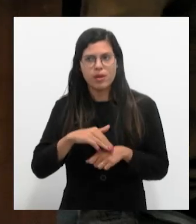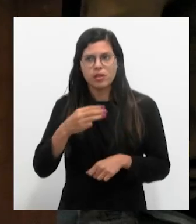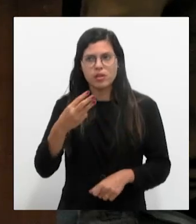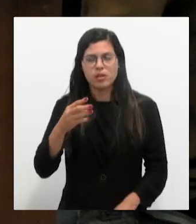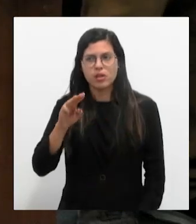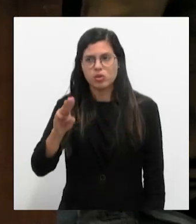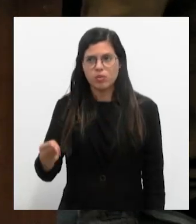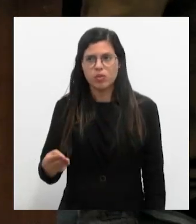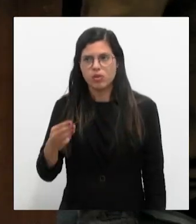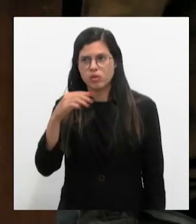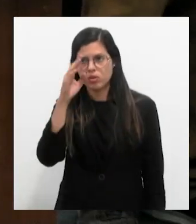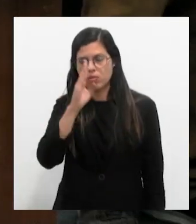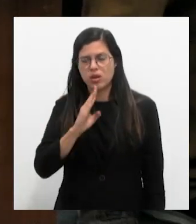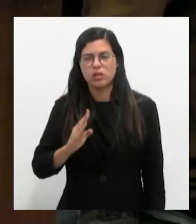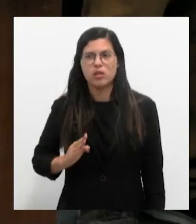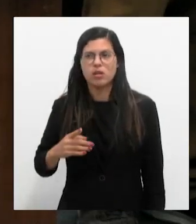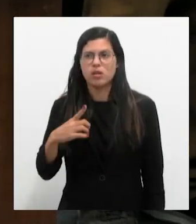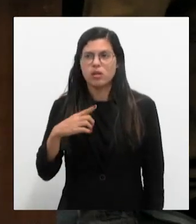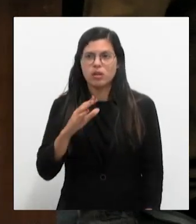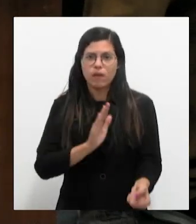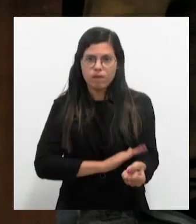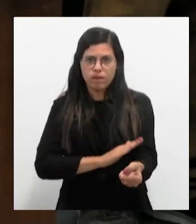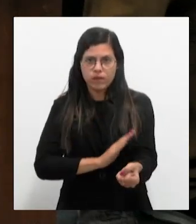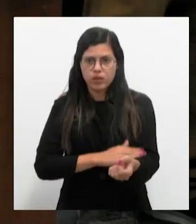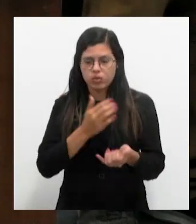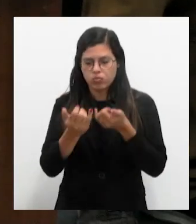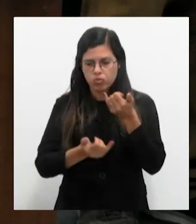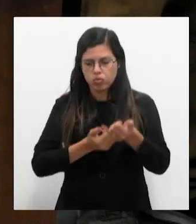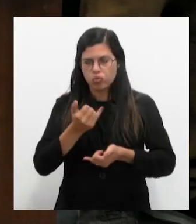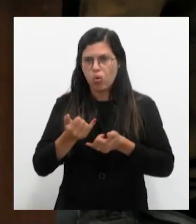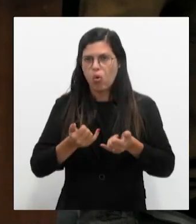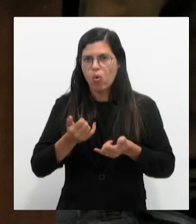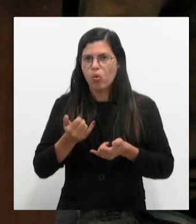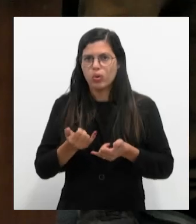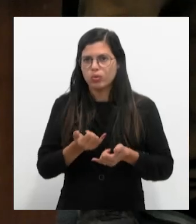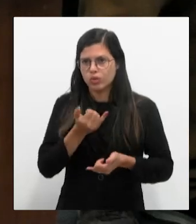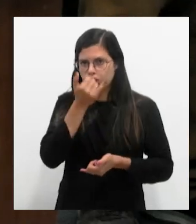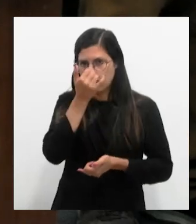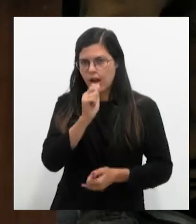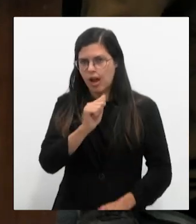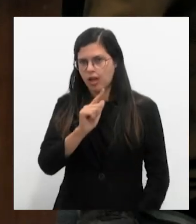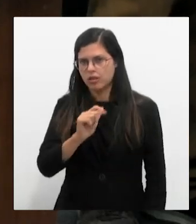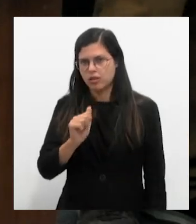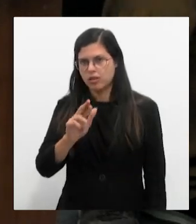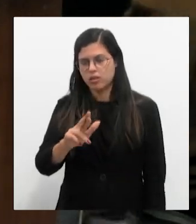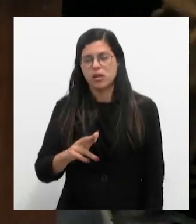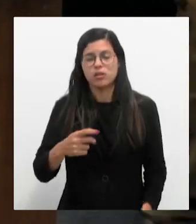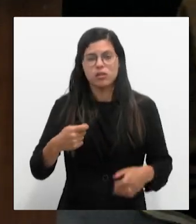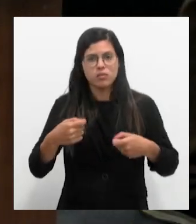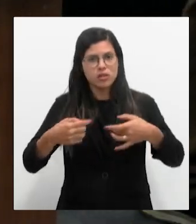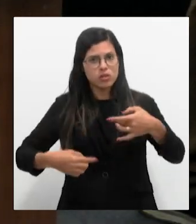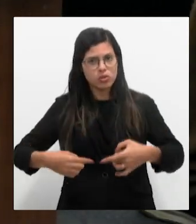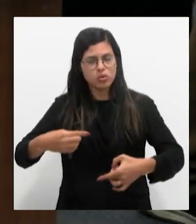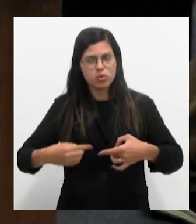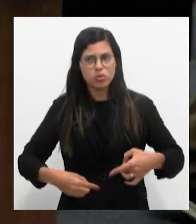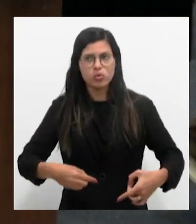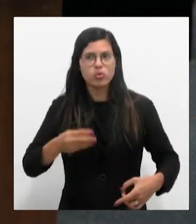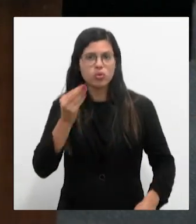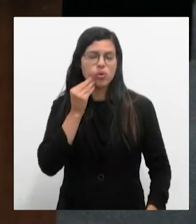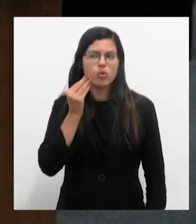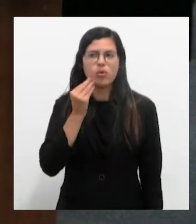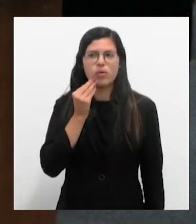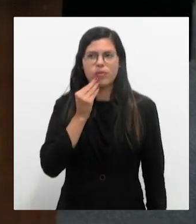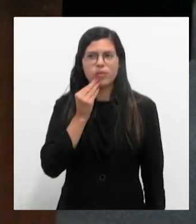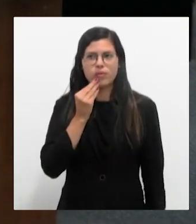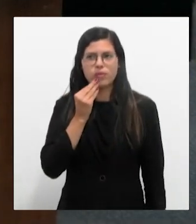milhões de brasileiros que lidam com o vício dos jogos de azar. E a gente precisa discutir isso. Precisa discutir, lógico,